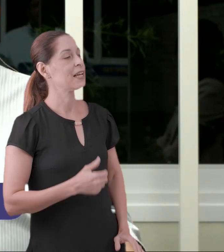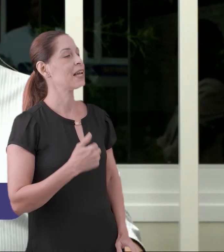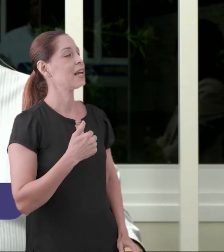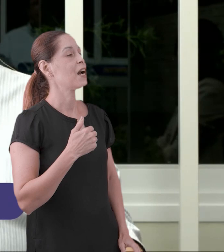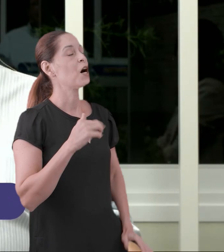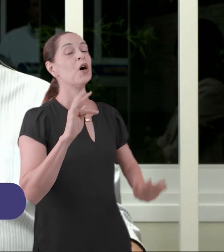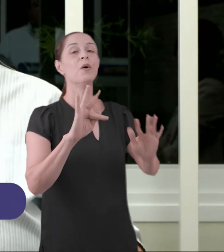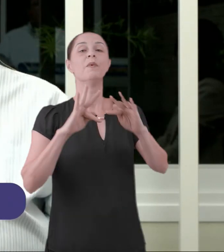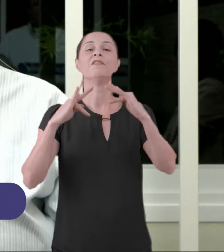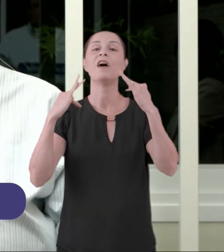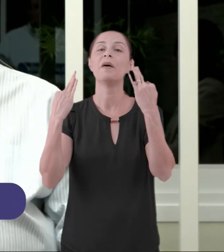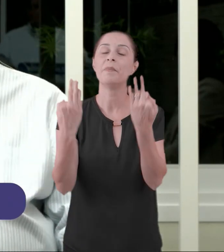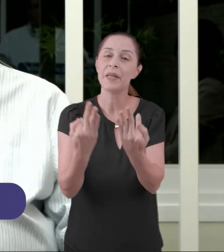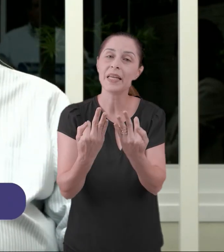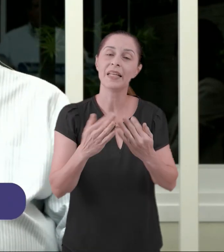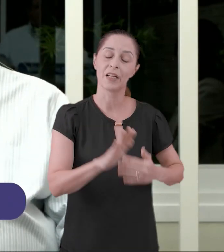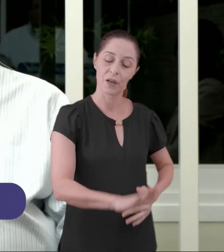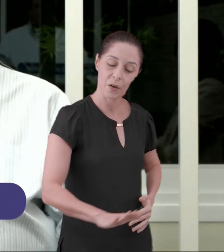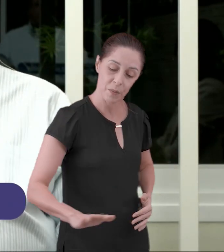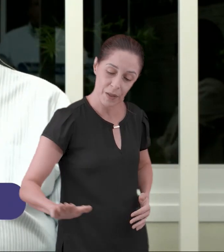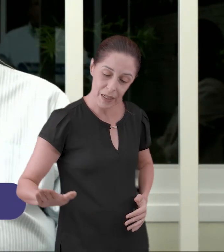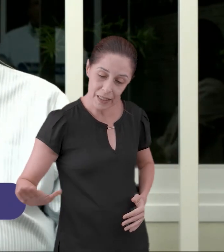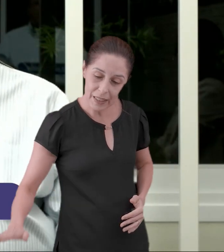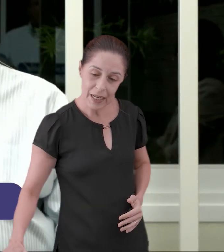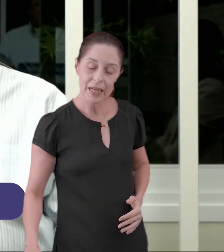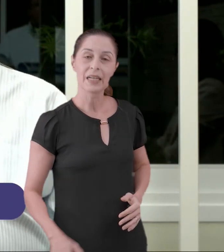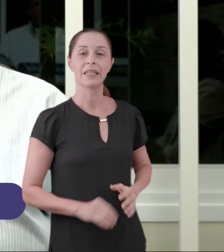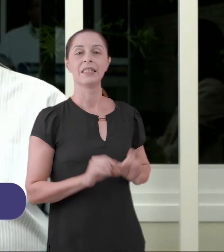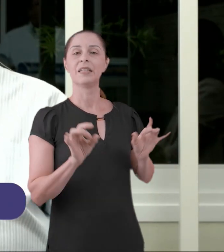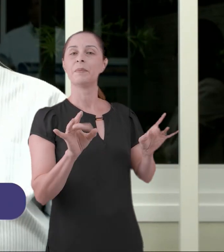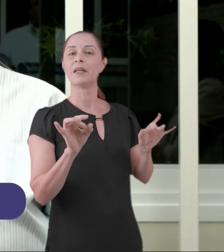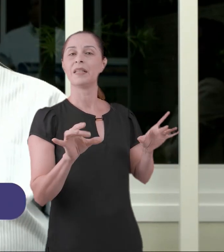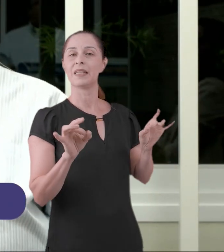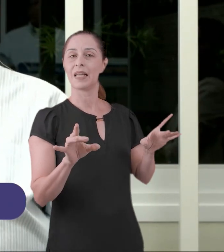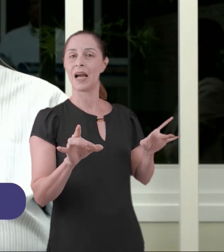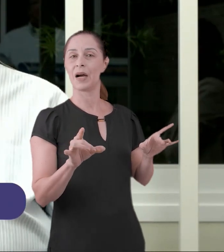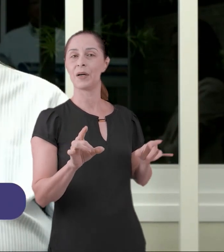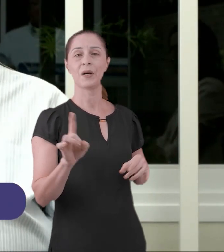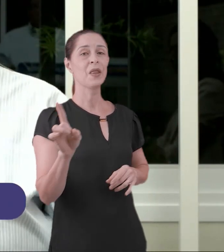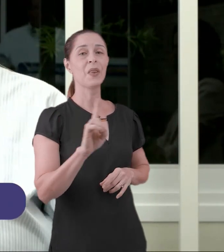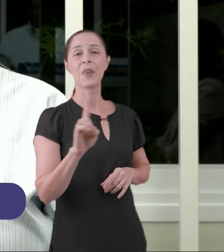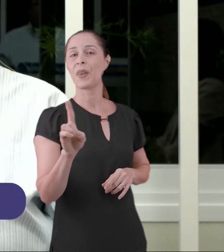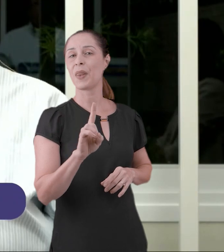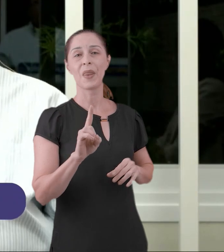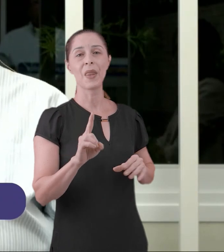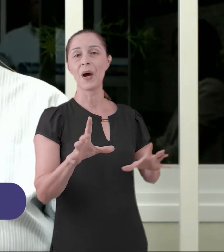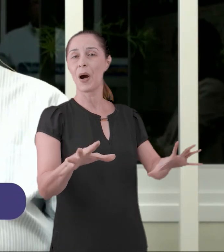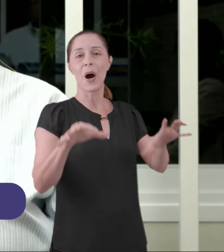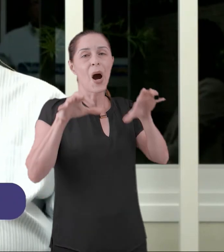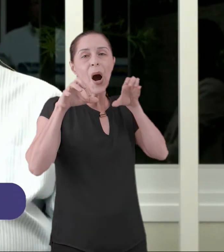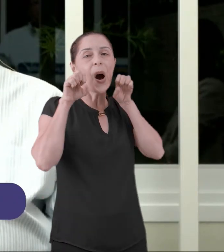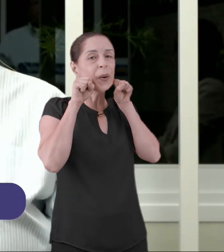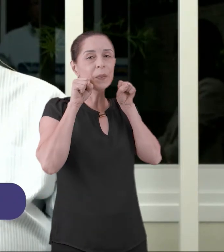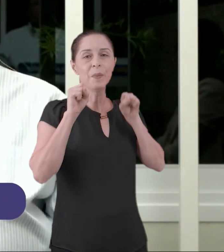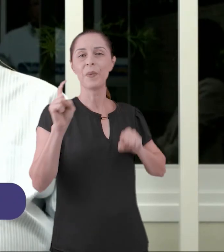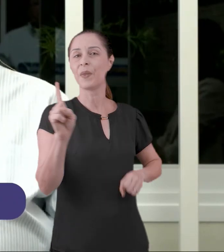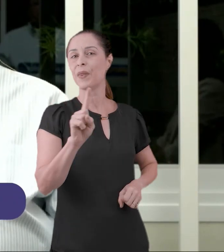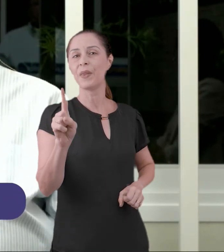família que tem uma criança especial não é uma família amaldiçoada, não é uma família castigada por